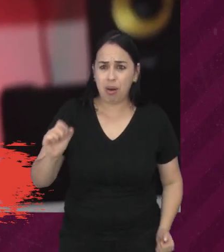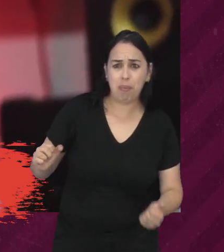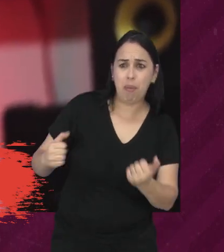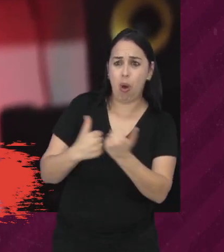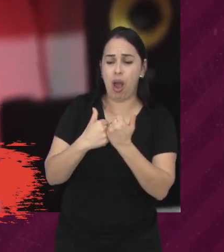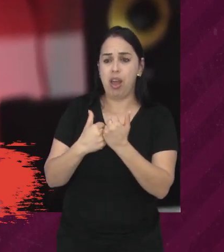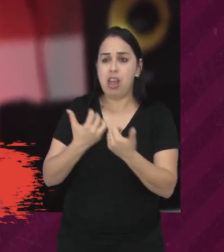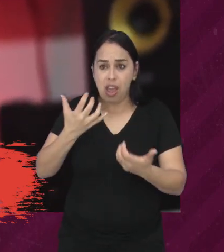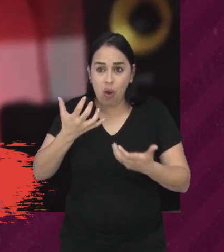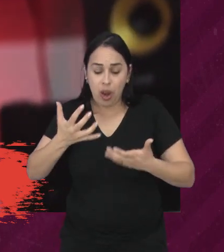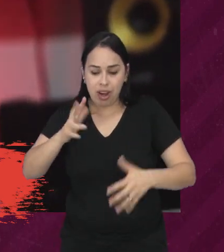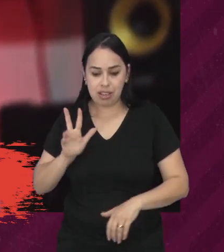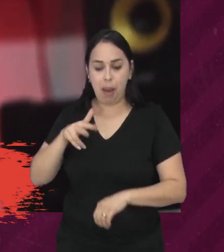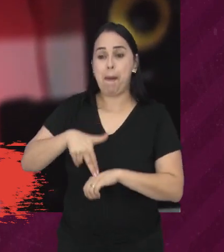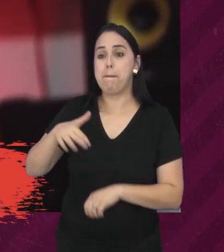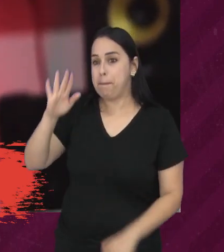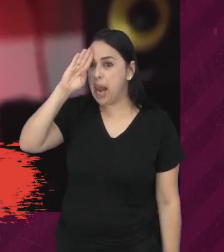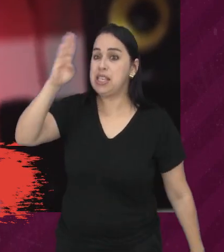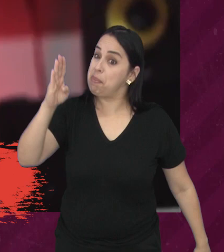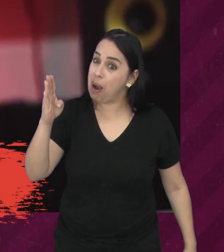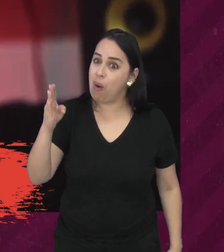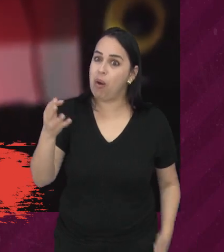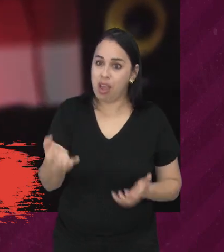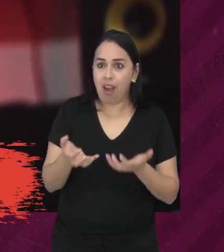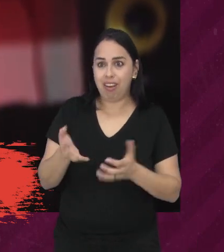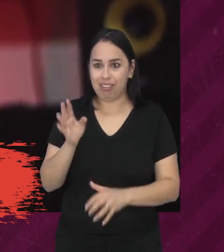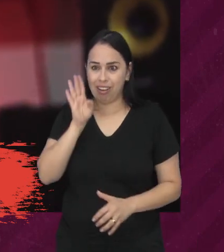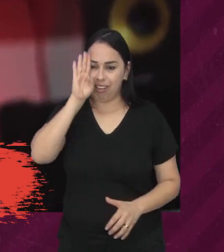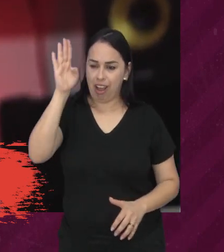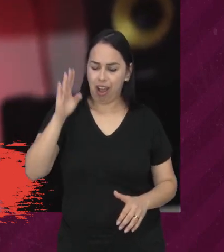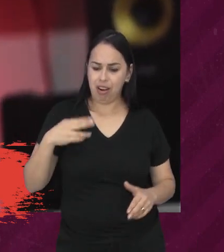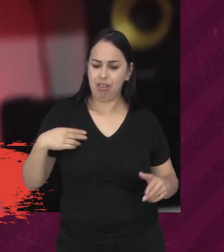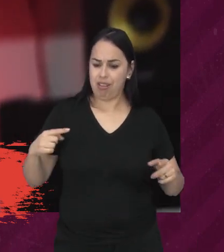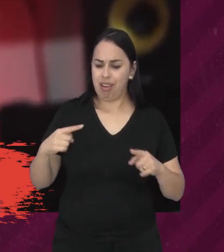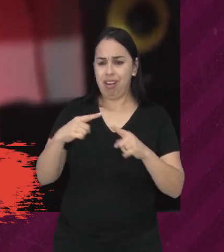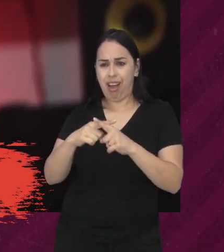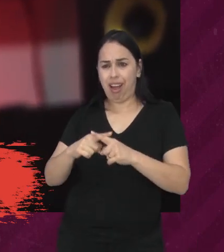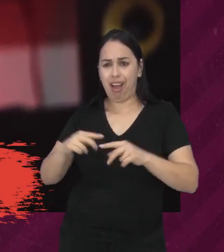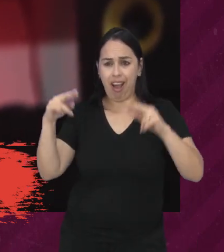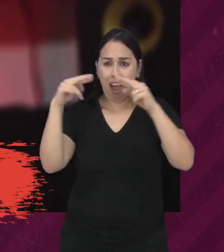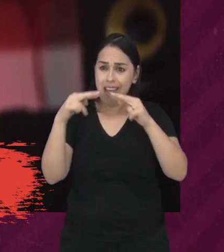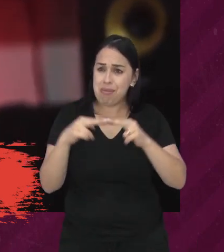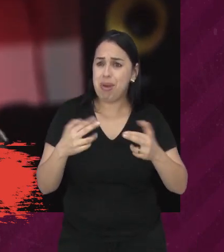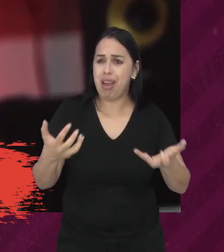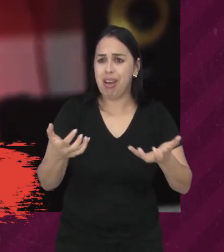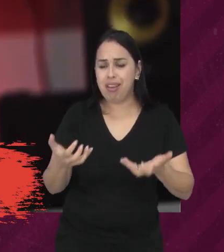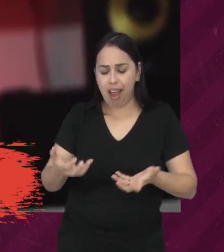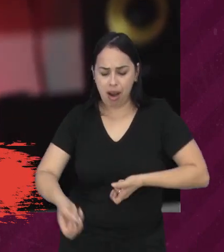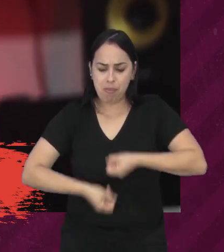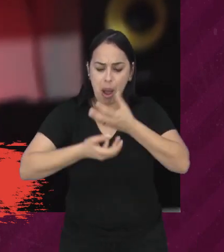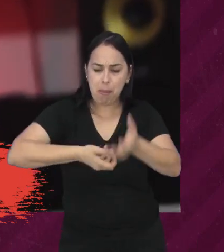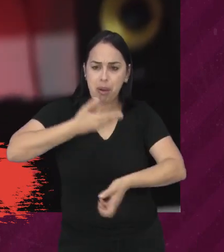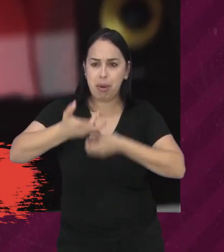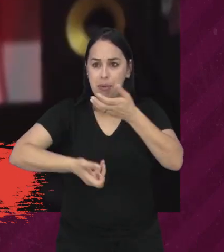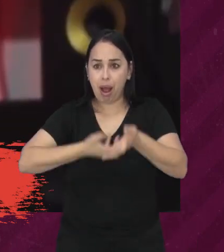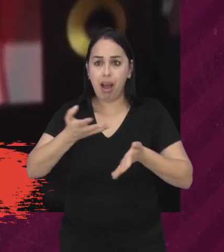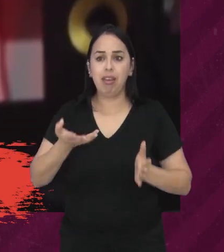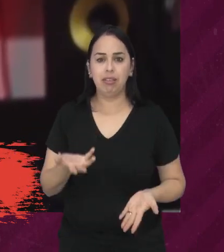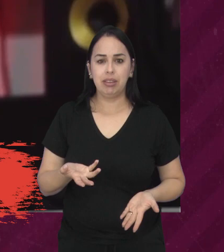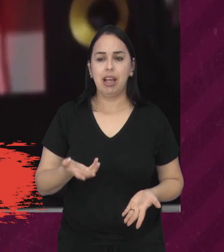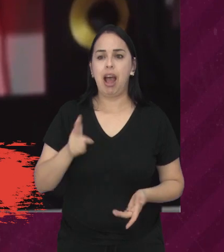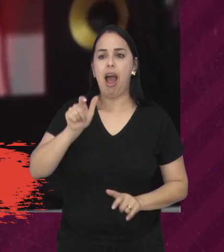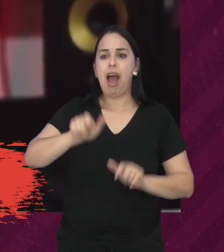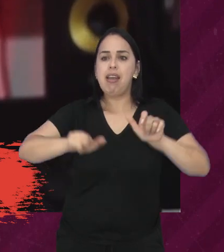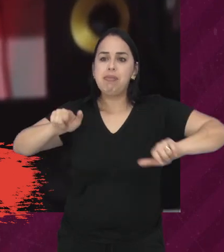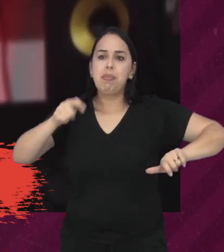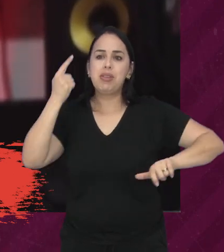eu não quero ficar fazendo back vocal, mano. Eu quero fazer rima, parça. Eu quero chegar e falar o bagulho. Às